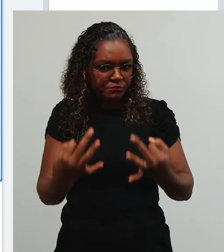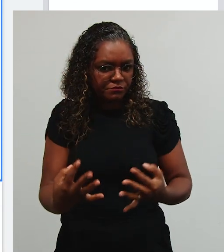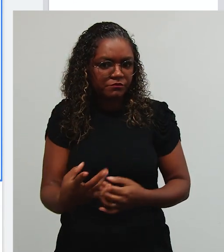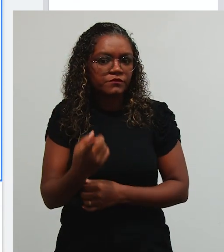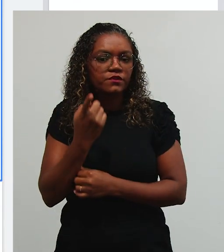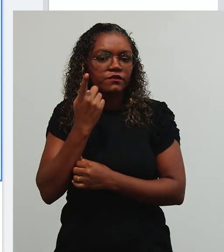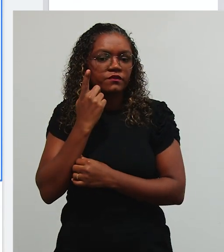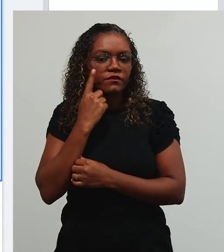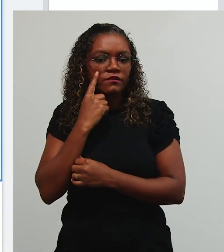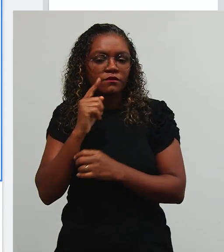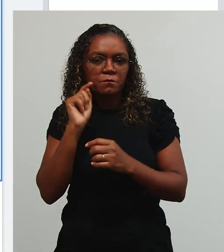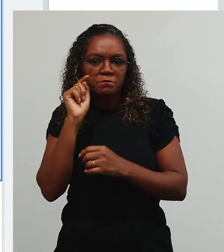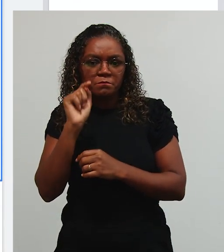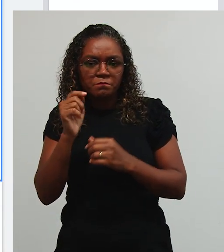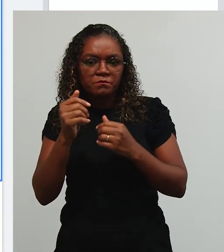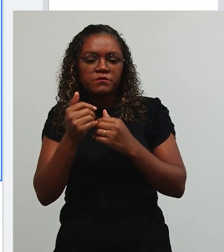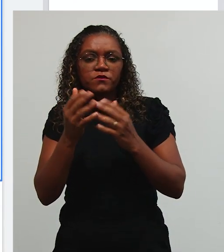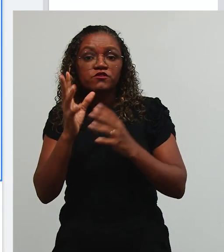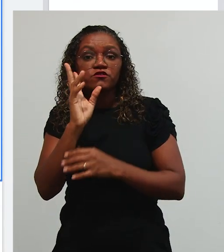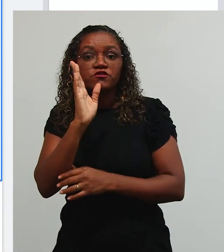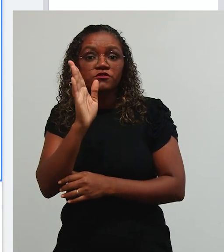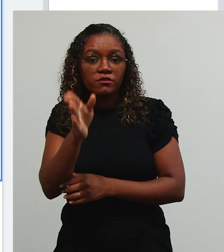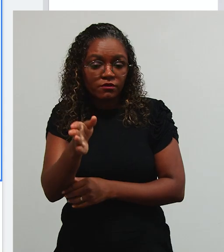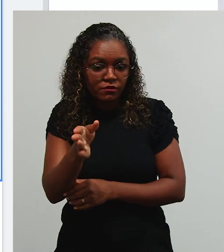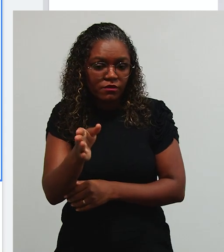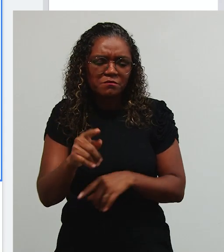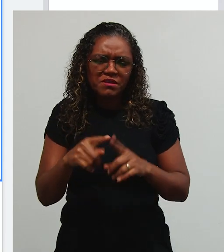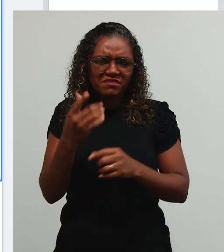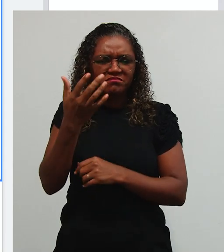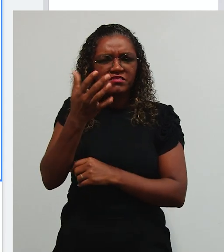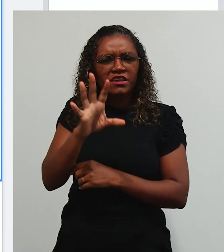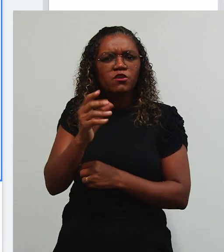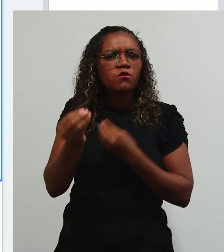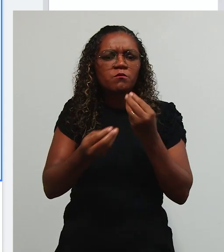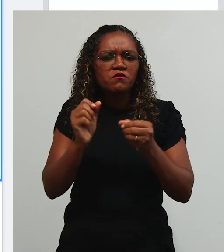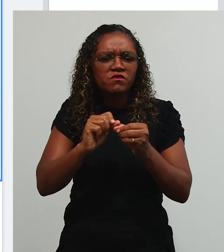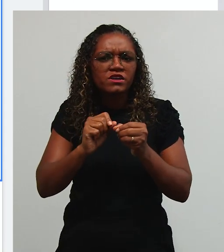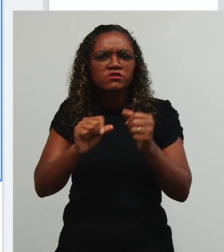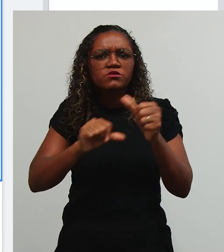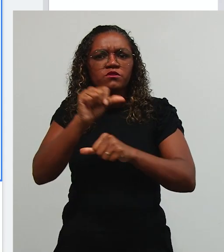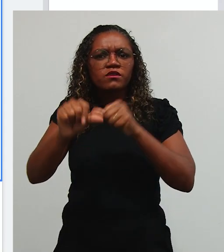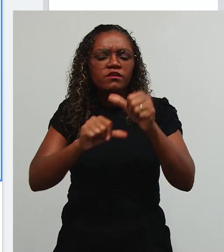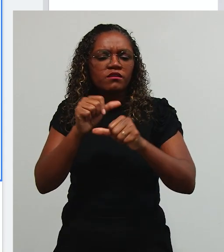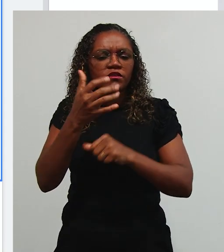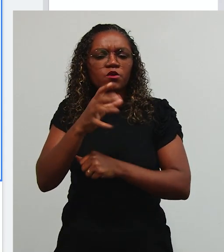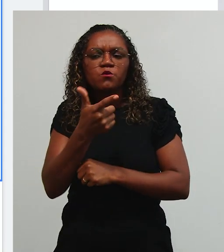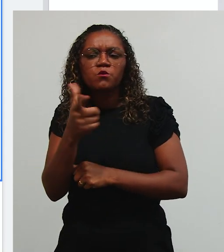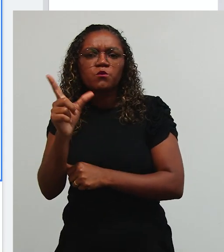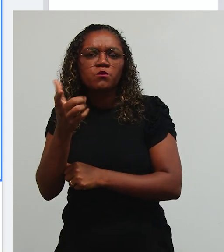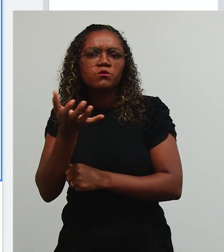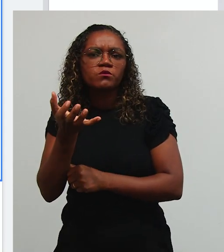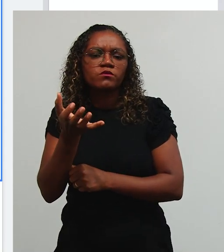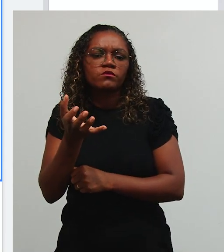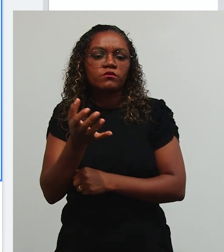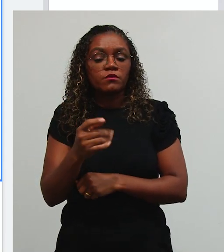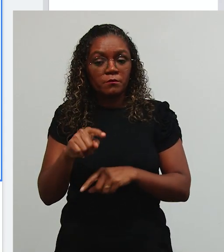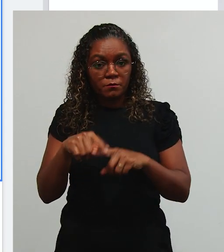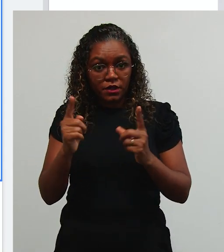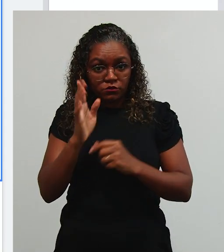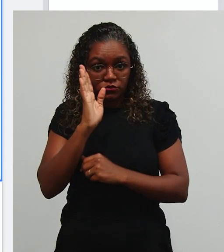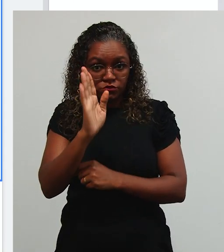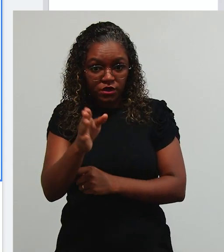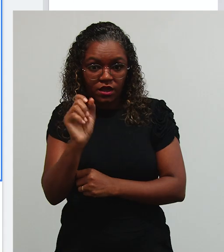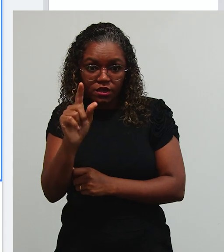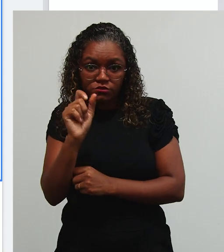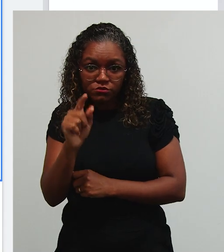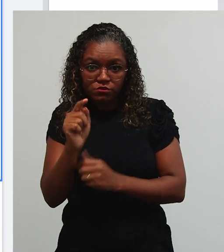acrescentar, ó, clicar que você já acrescenta. Professora, eu não quero esse bloco, como é que eu faço? Desde que você esteja com ele selecionado, então